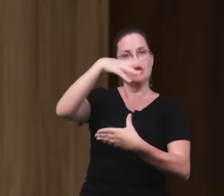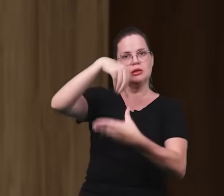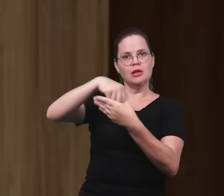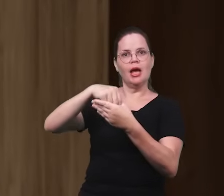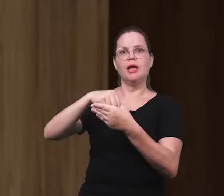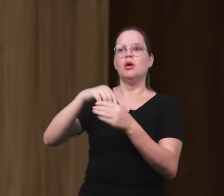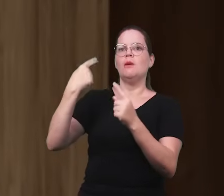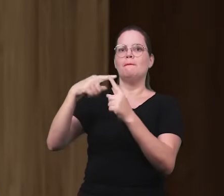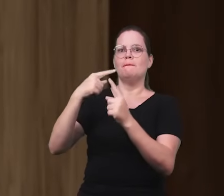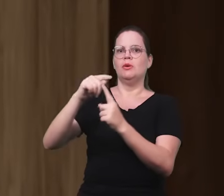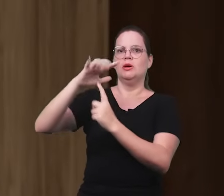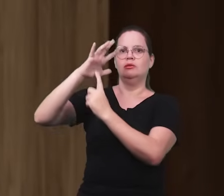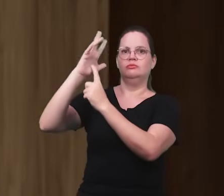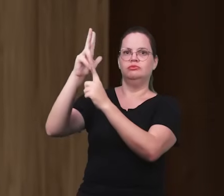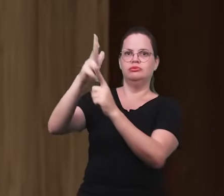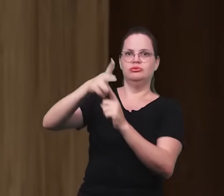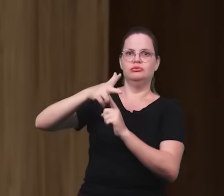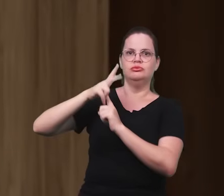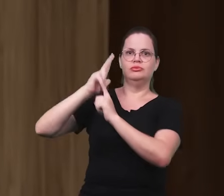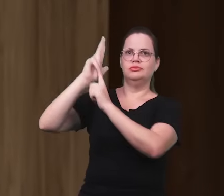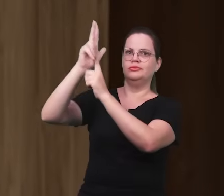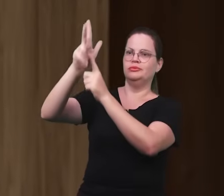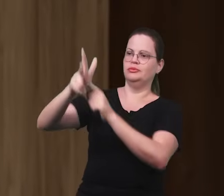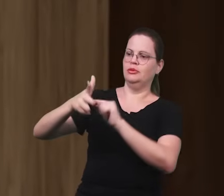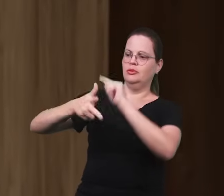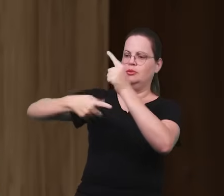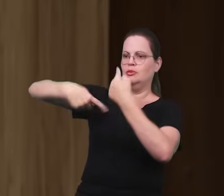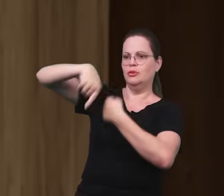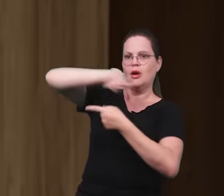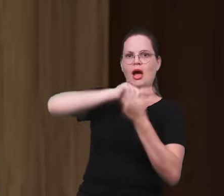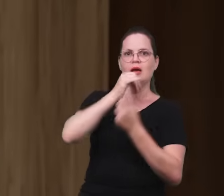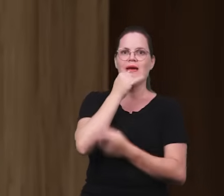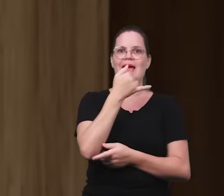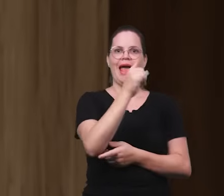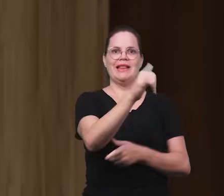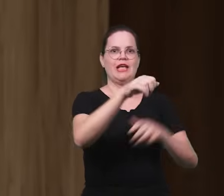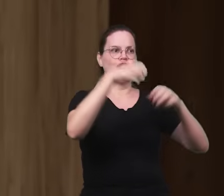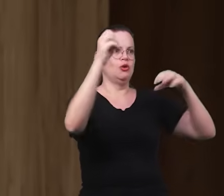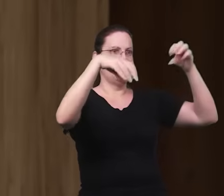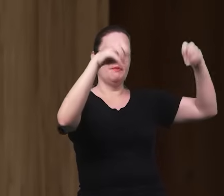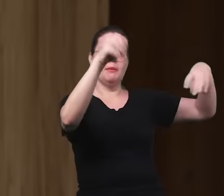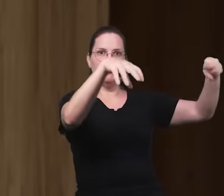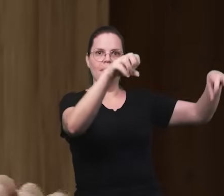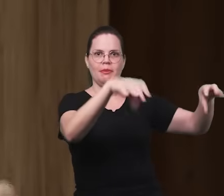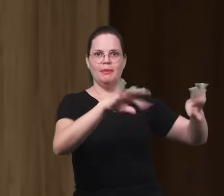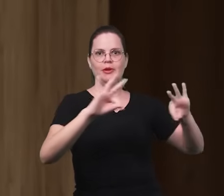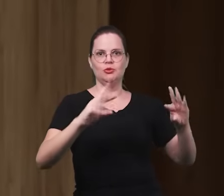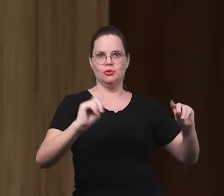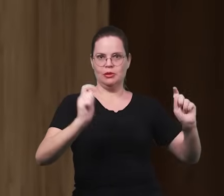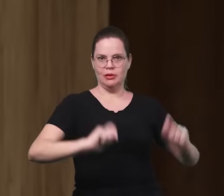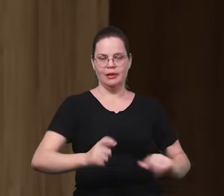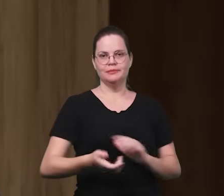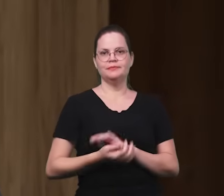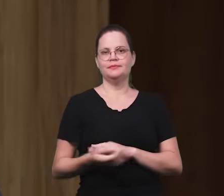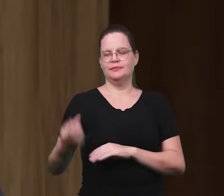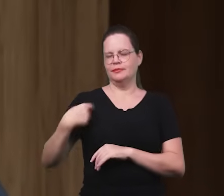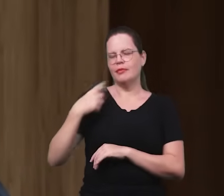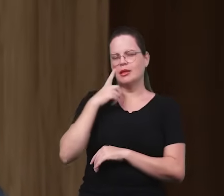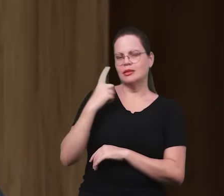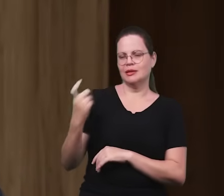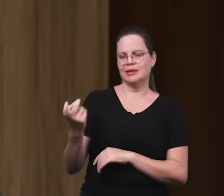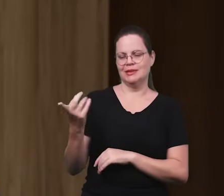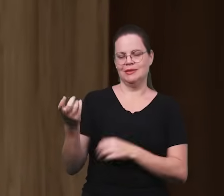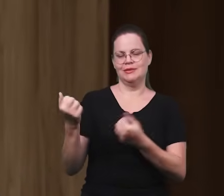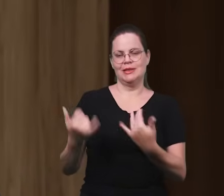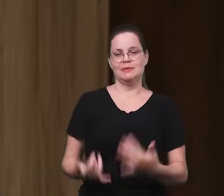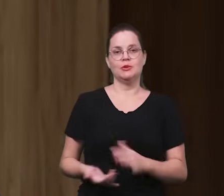energia elétrica, isso mecânica e depois elétrica, né? Então, muito interessante. Mas o pastor Tiago trouxe aí um ponto